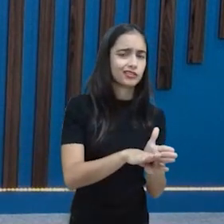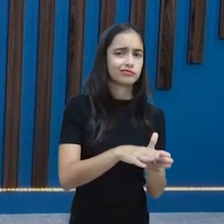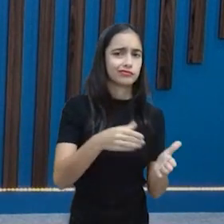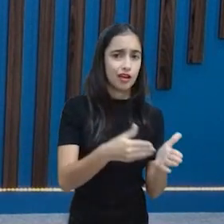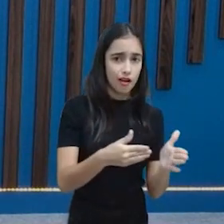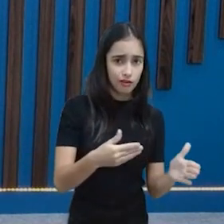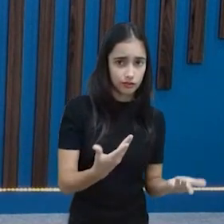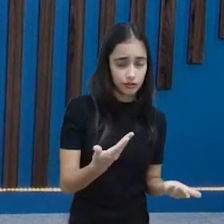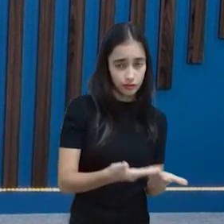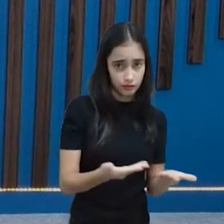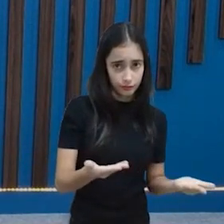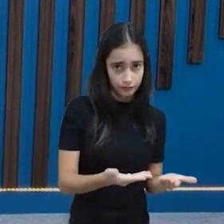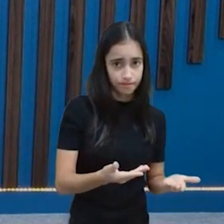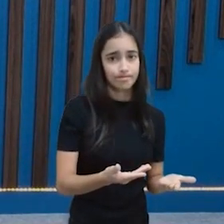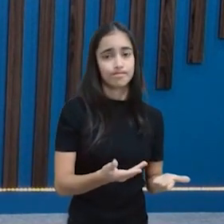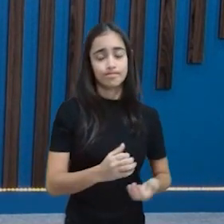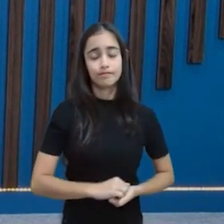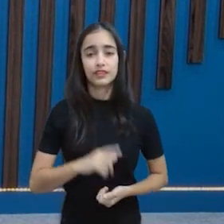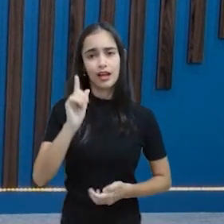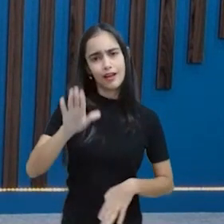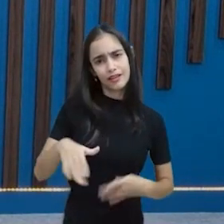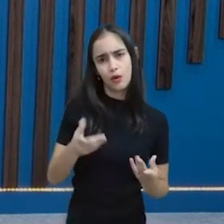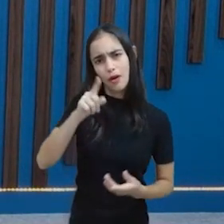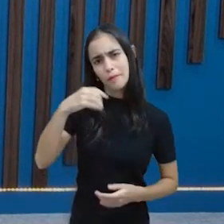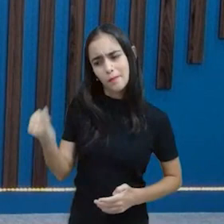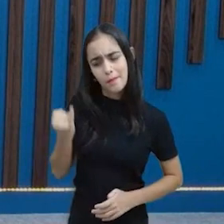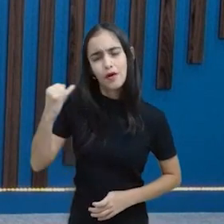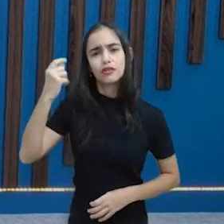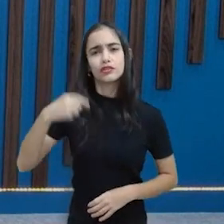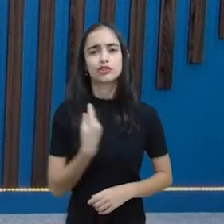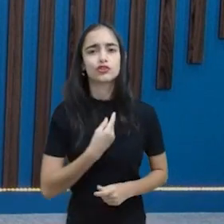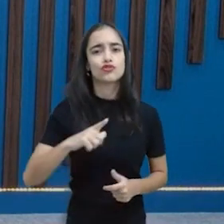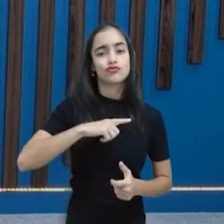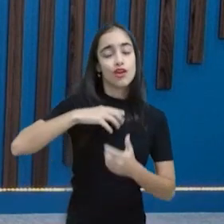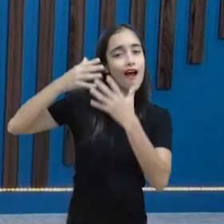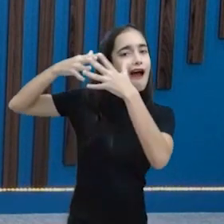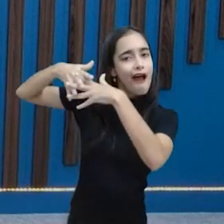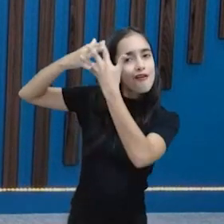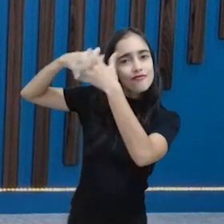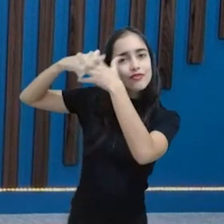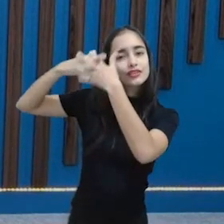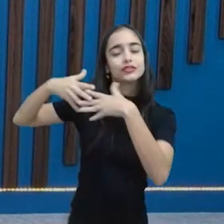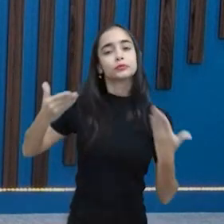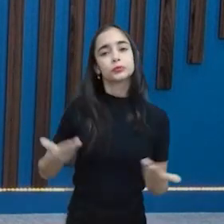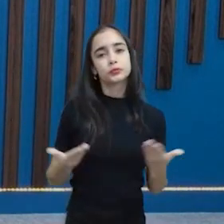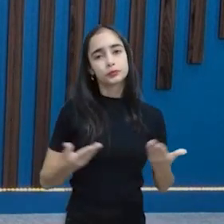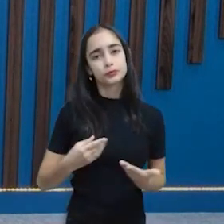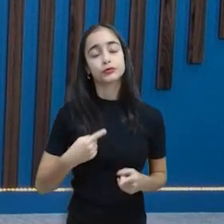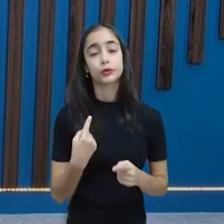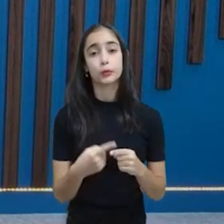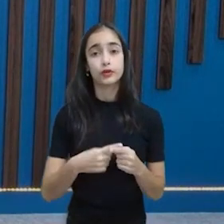foram mortos. Então, é importante que a gente traga à luz essa reflexão, porque mesmo a gente tendo